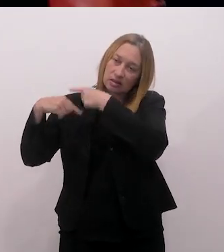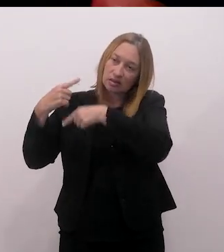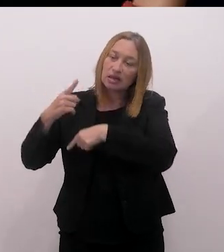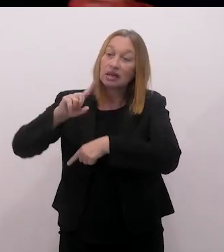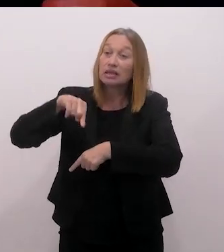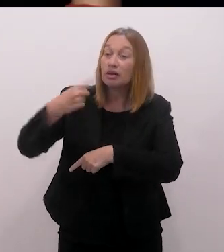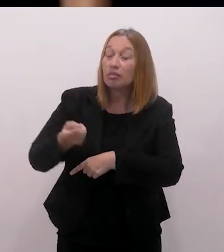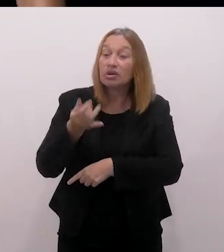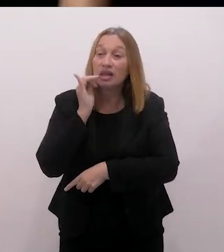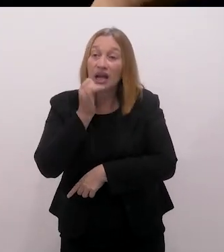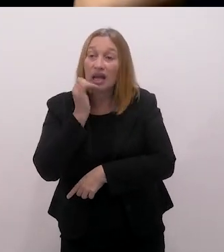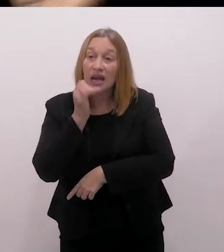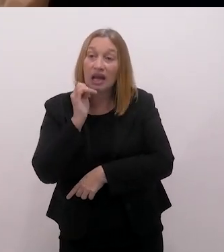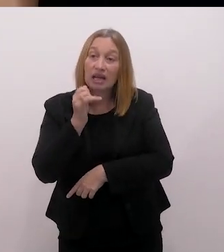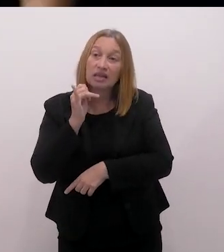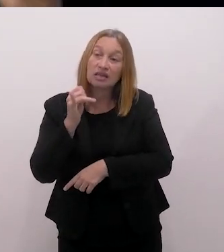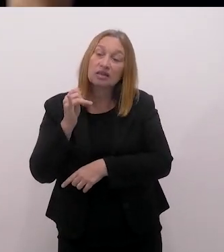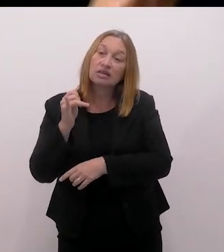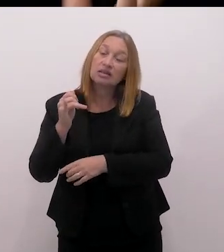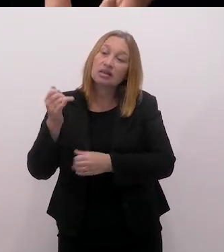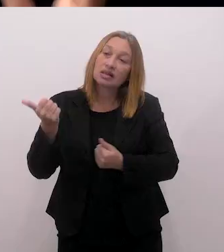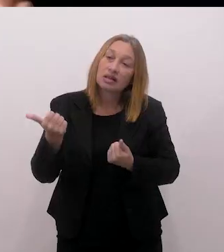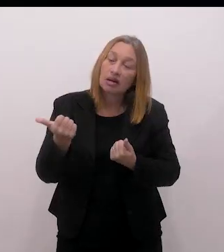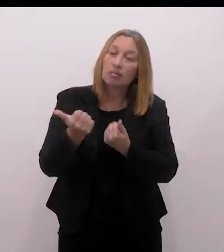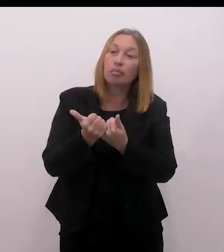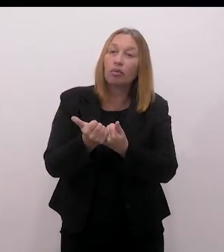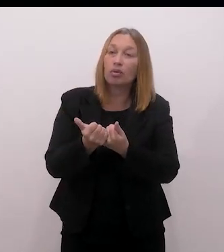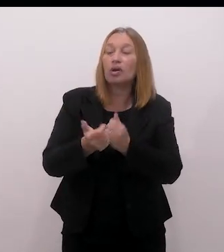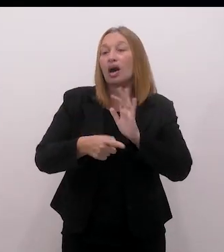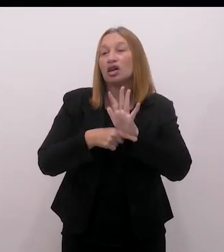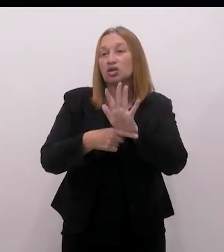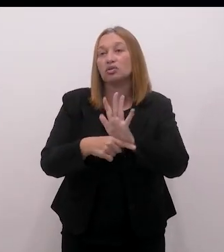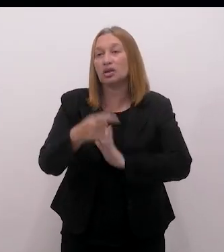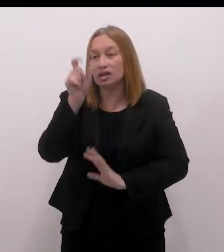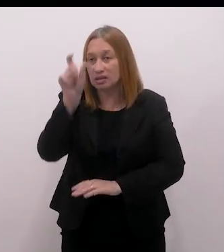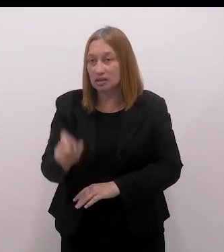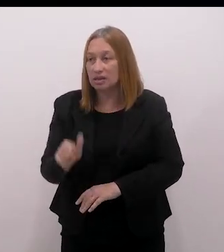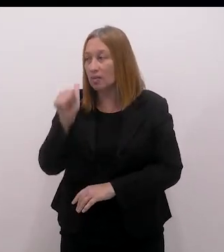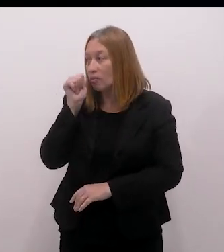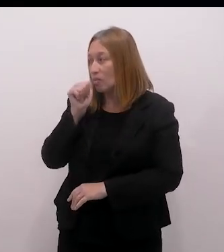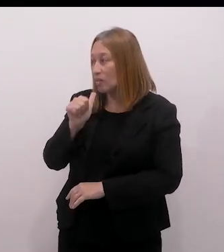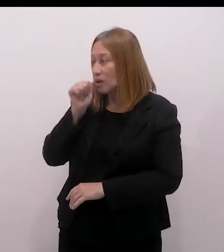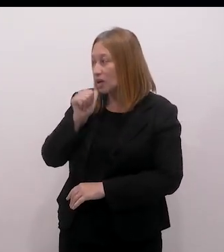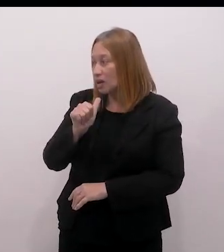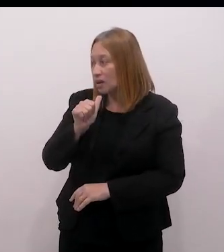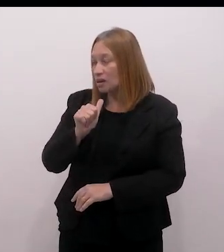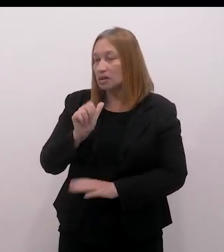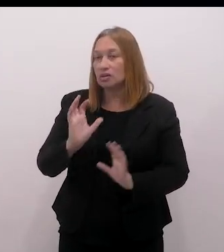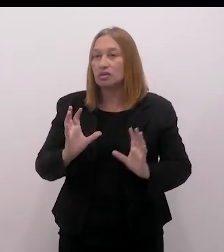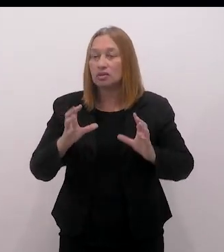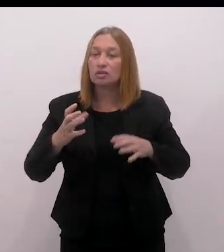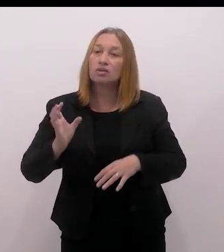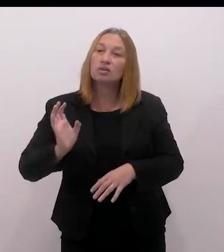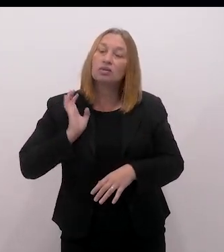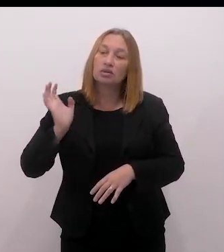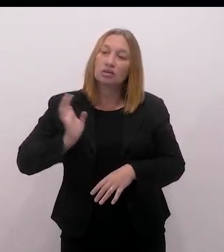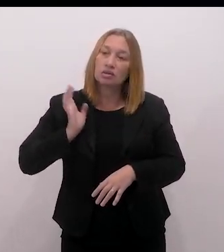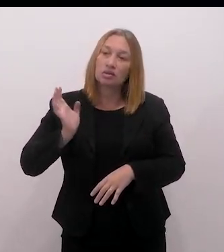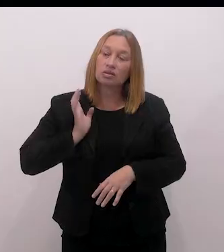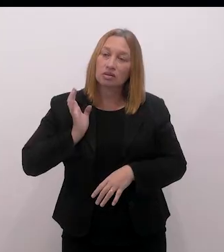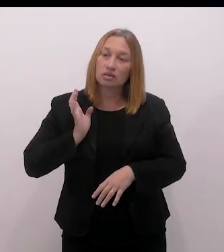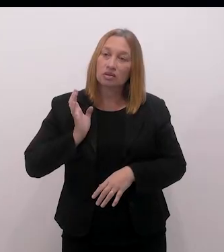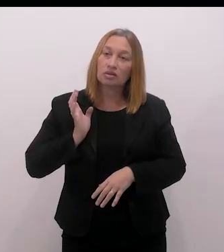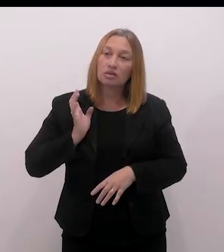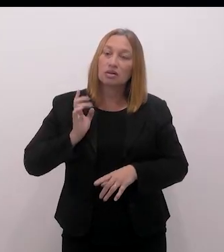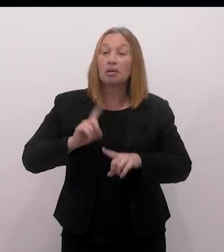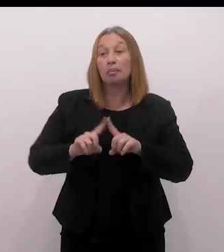questão ancestral dela lá e depois ela relata isso. Então, essa rede de apoio ajuda essa mulher, que é até de uma